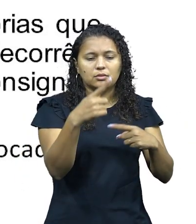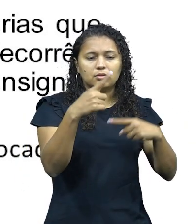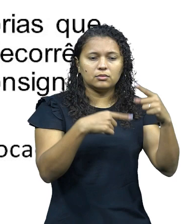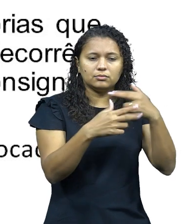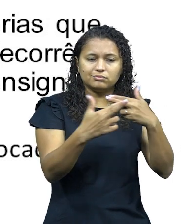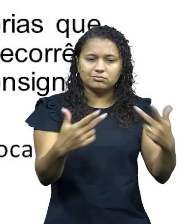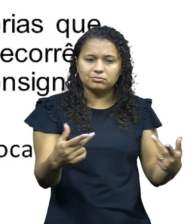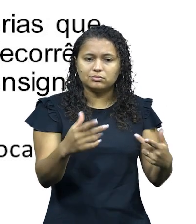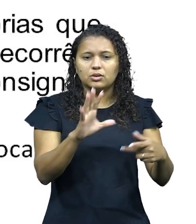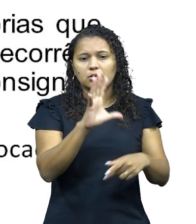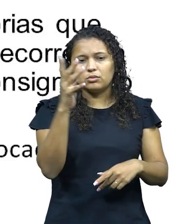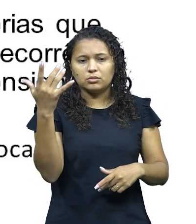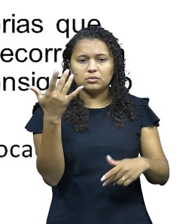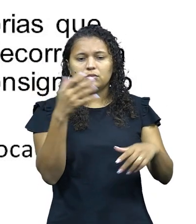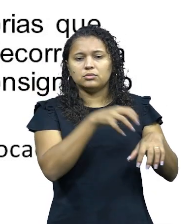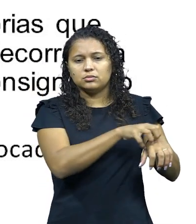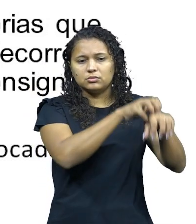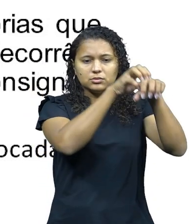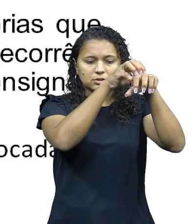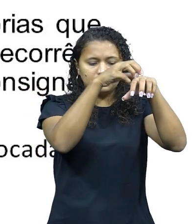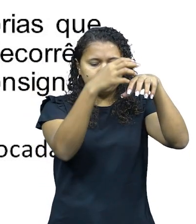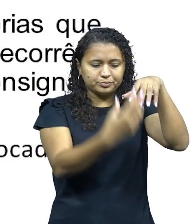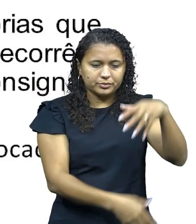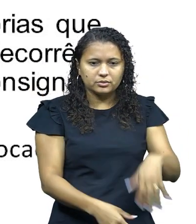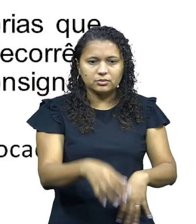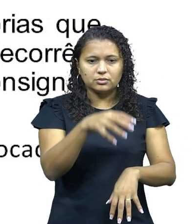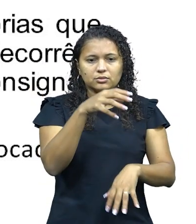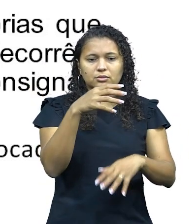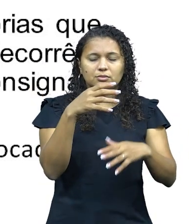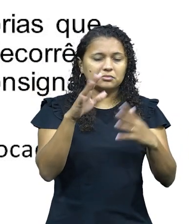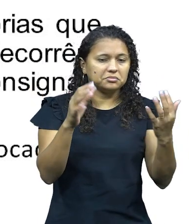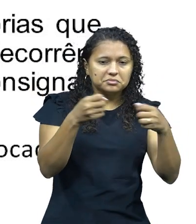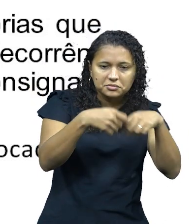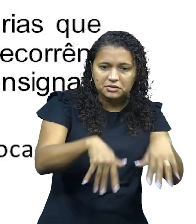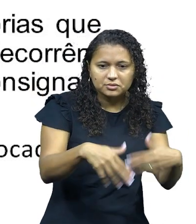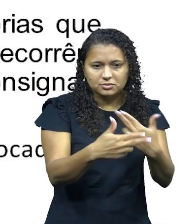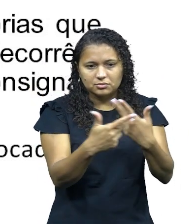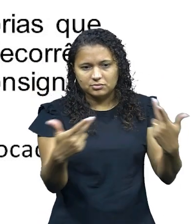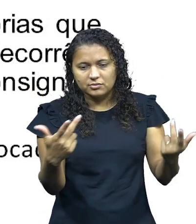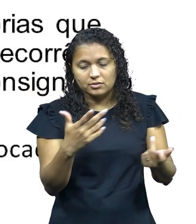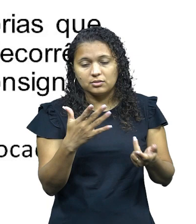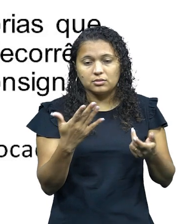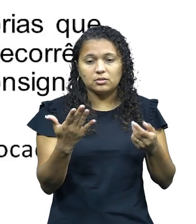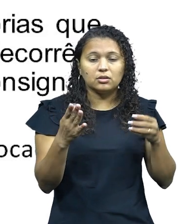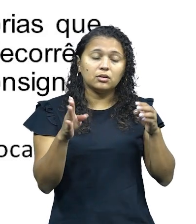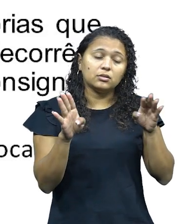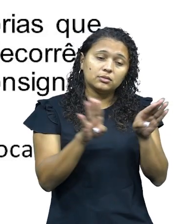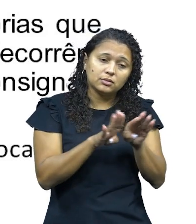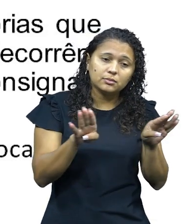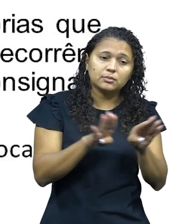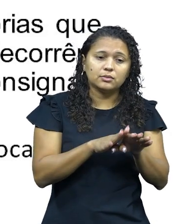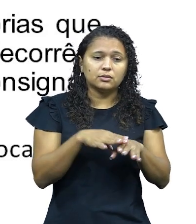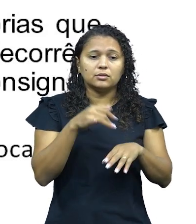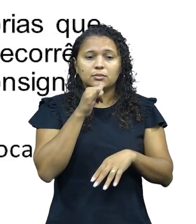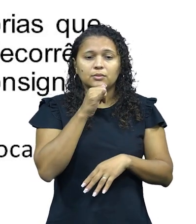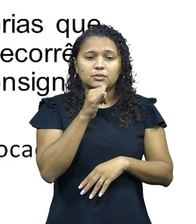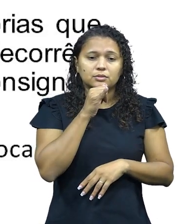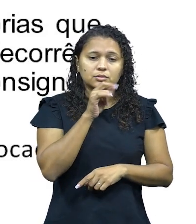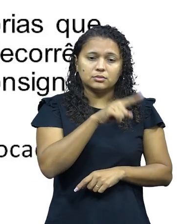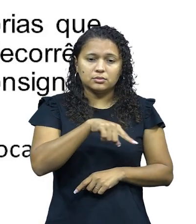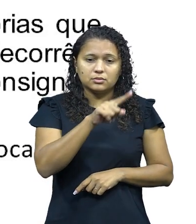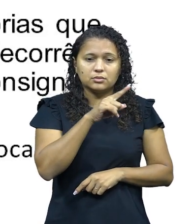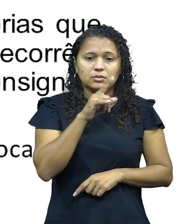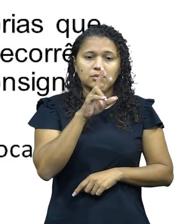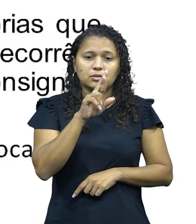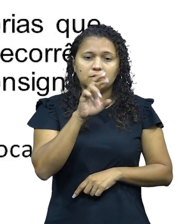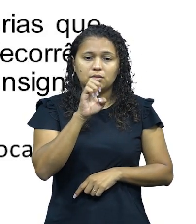ou danos de mercadorias que ocorrerem durante as operações que realizar ou em decorrência delas,